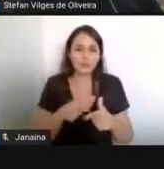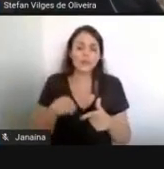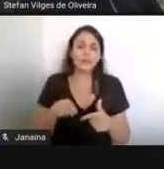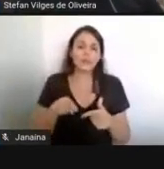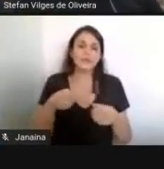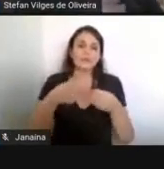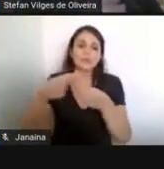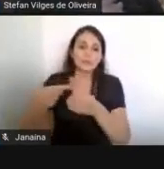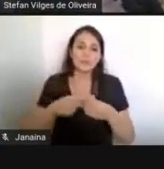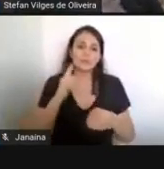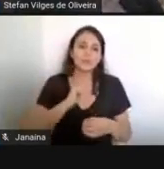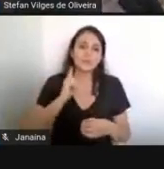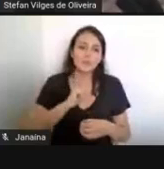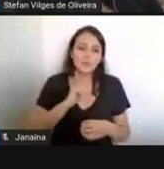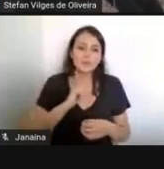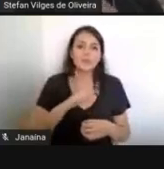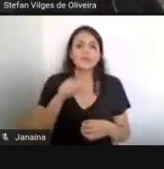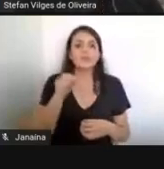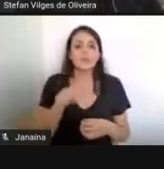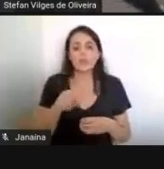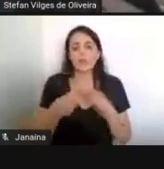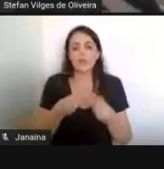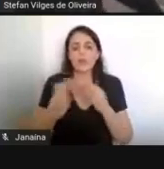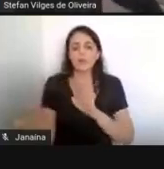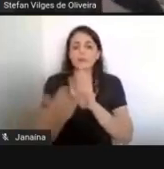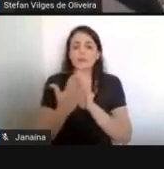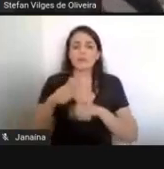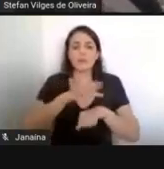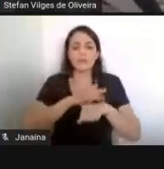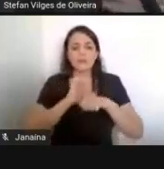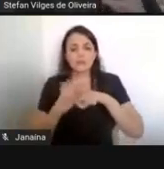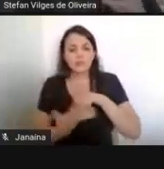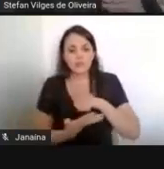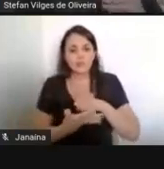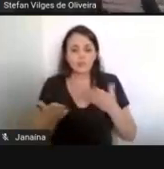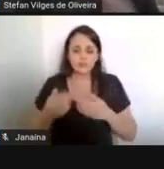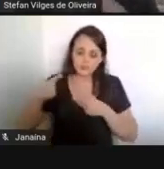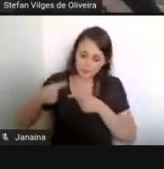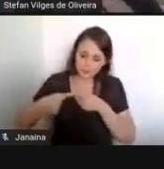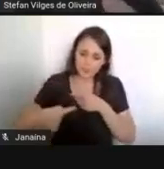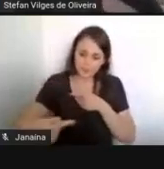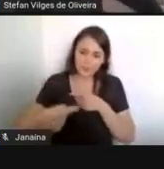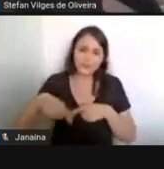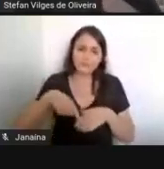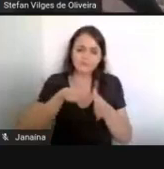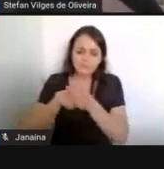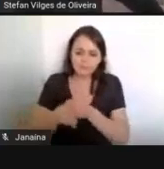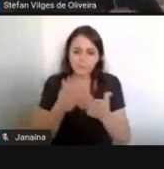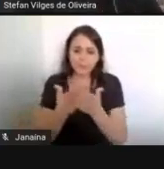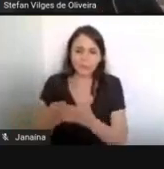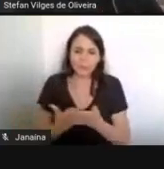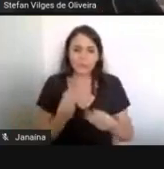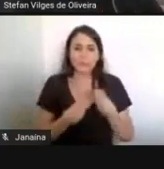estamos concluindo essa semana alguns estudos que fizemos para buscar discutir como que a